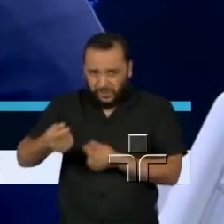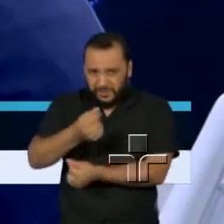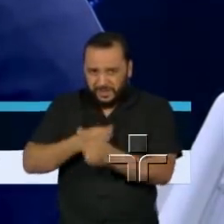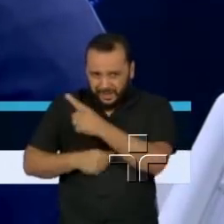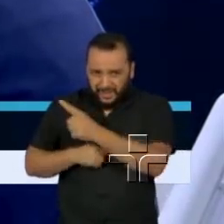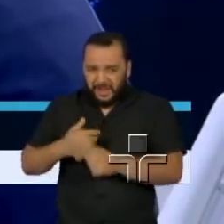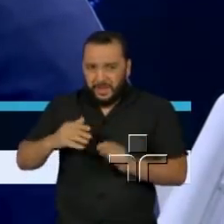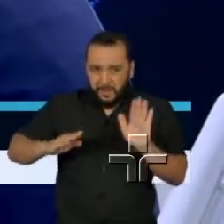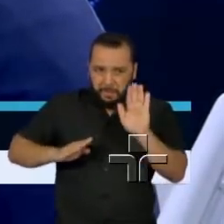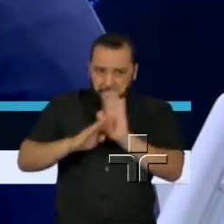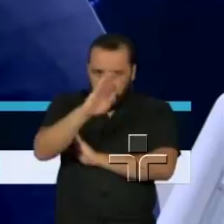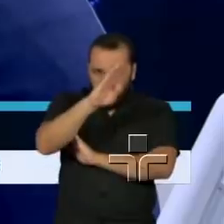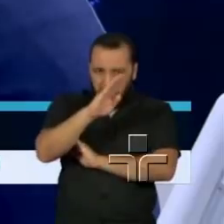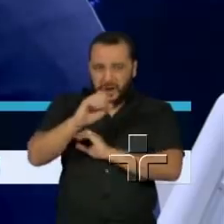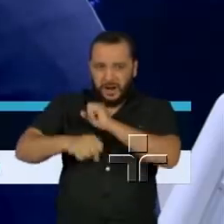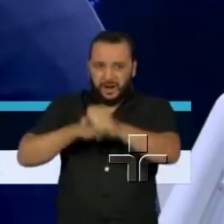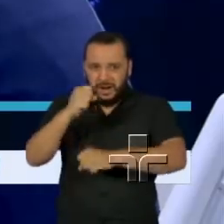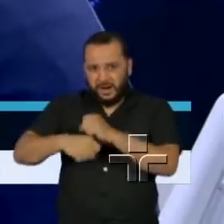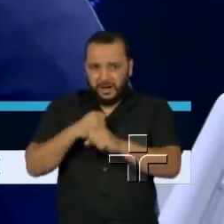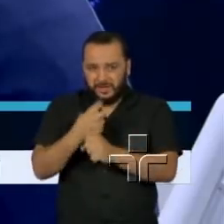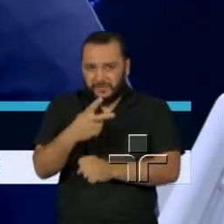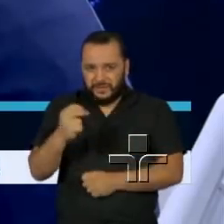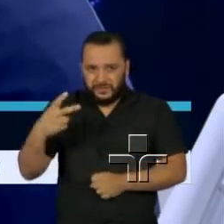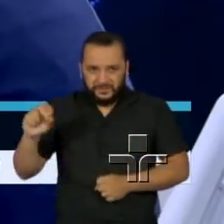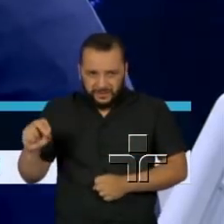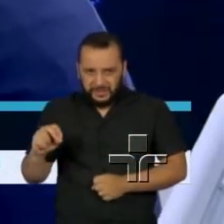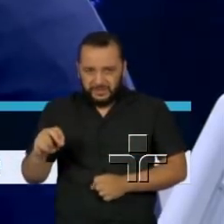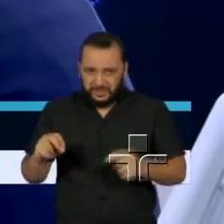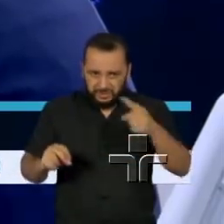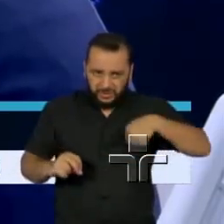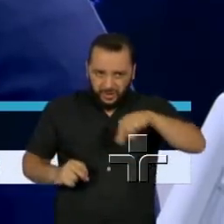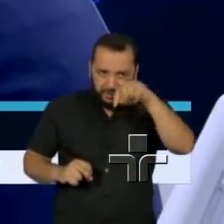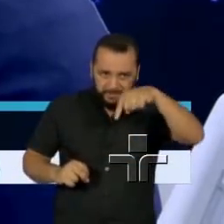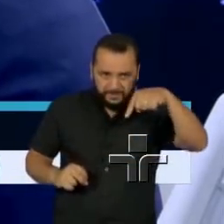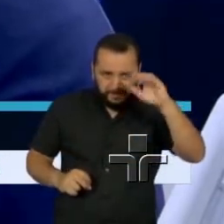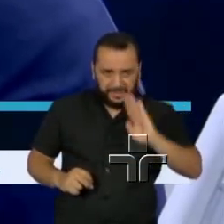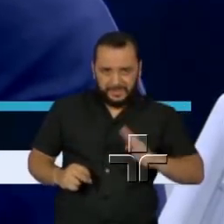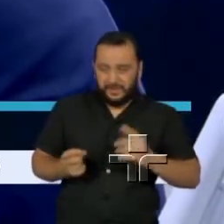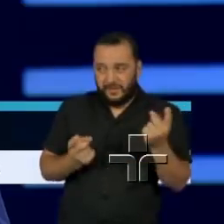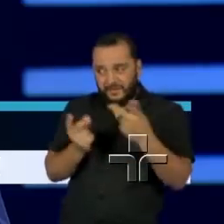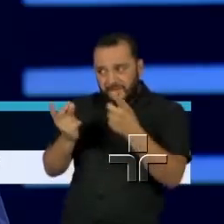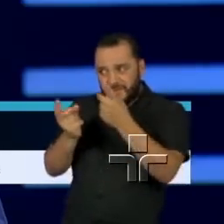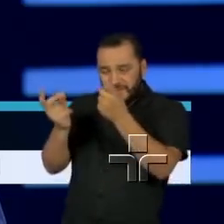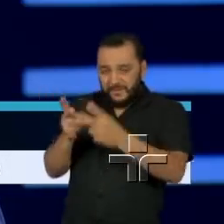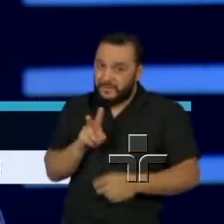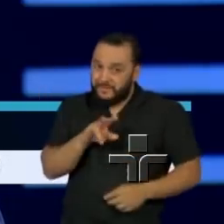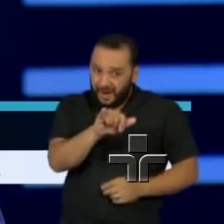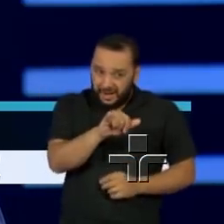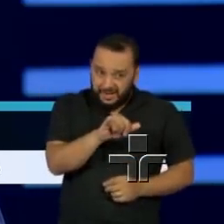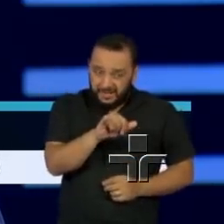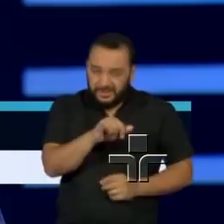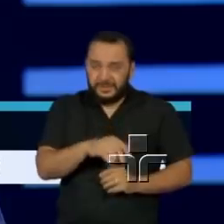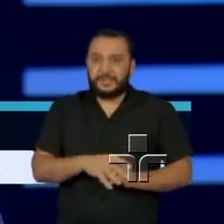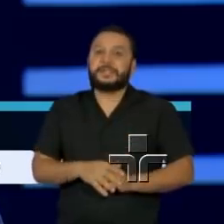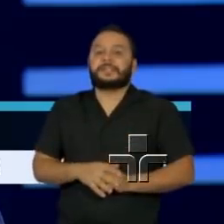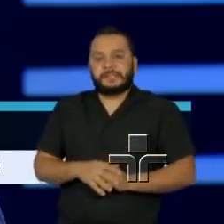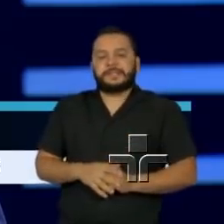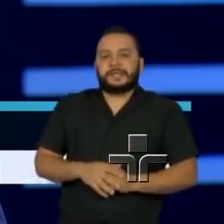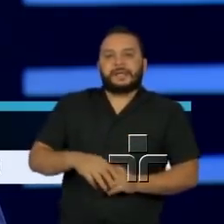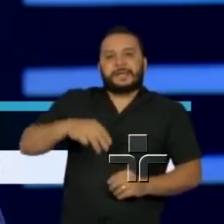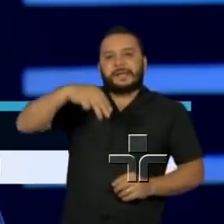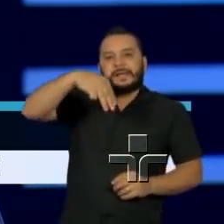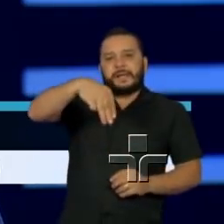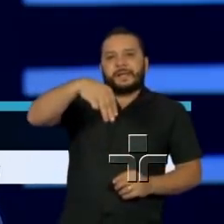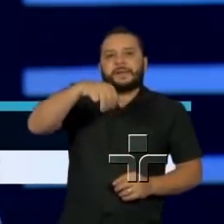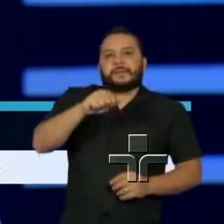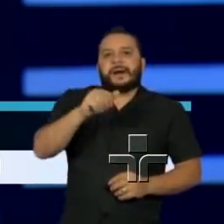consequentemente, vão melhorar as nossas exportações para os nossos irmãos argentinos. A gestão Maurício Macri não foi muito